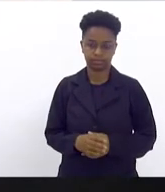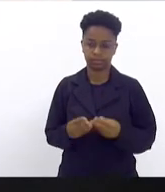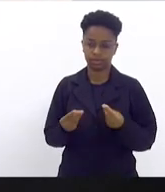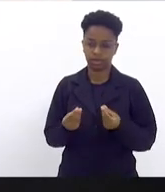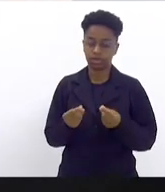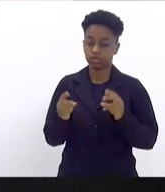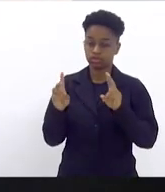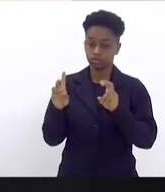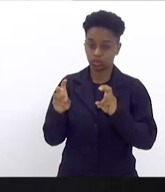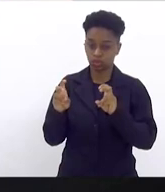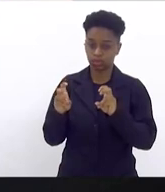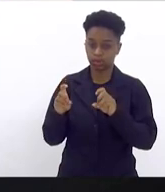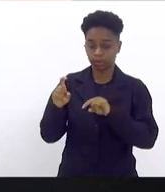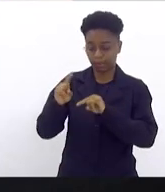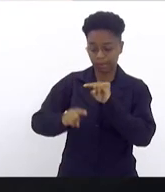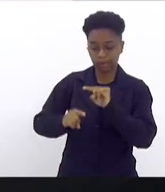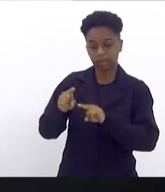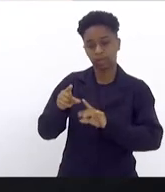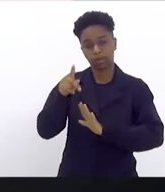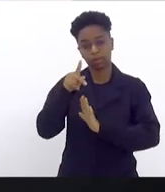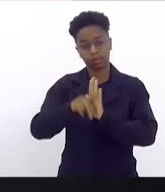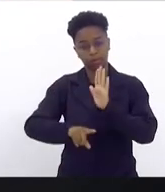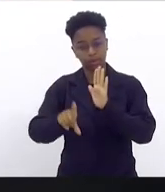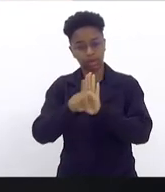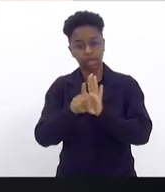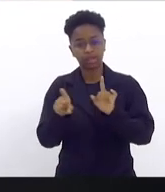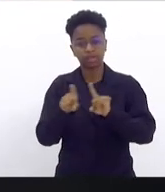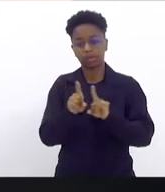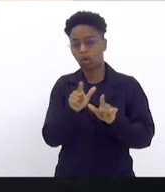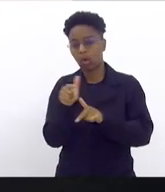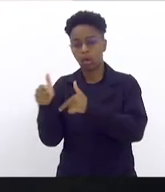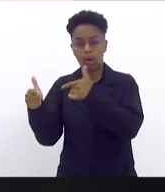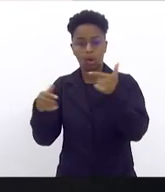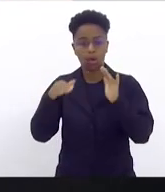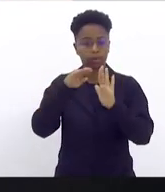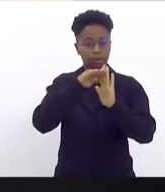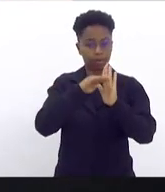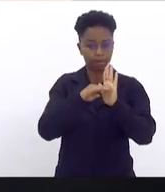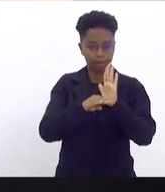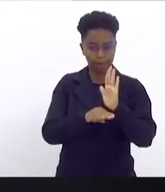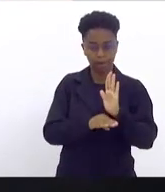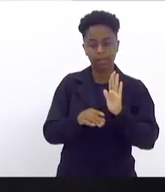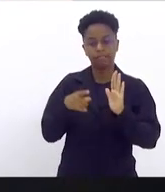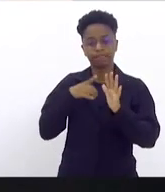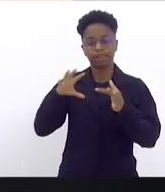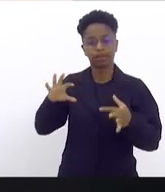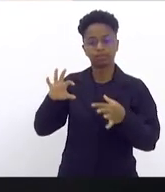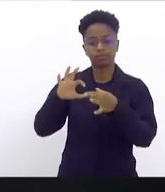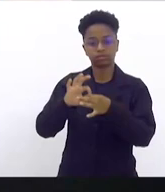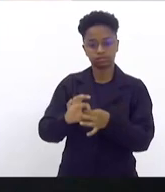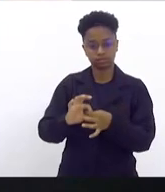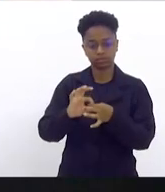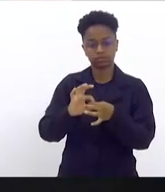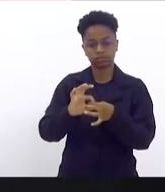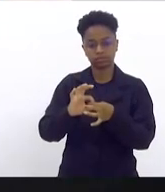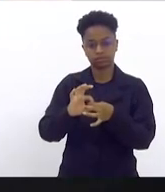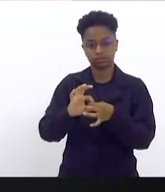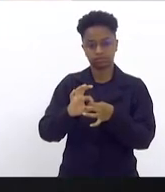às matérias, projetos de lei e demais proposições que tenham algum nexo com